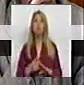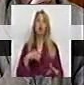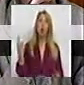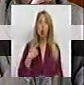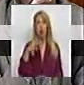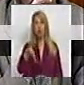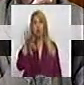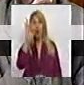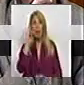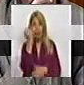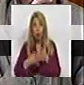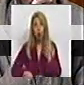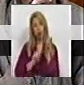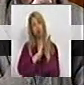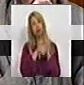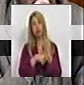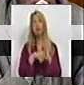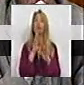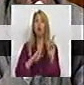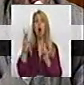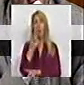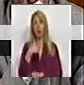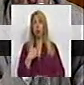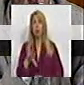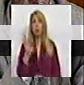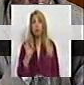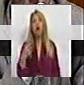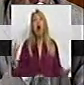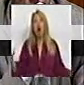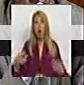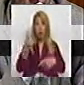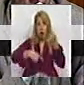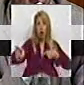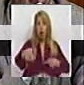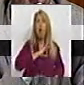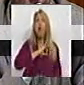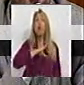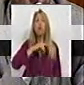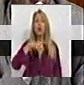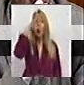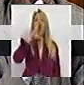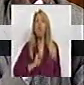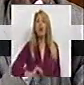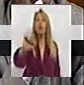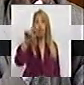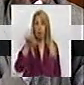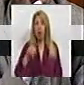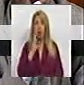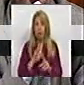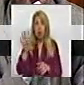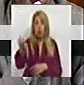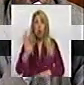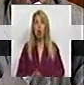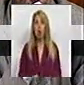estes impostos. Agora, o seu governo também escolheu. Agora, não escolheu nem aumentar os produtos